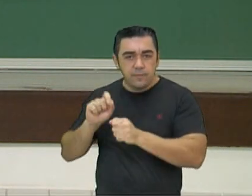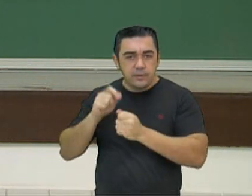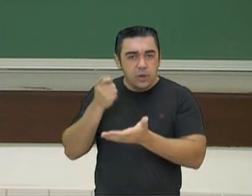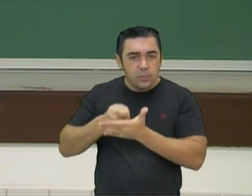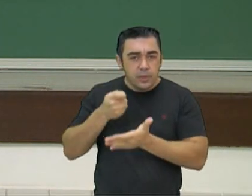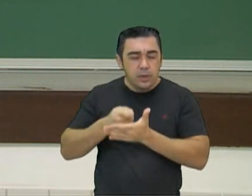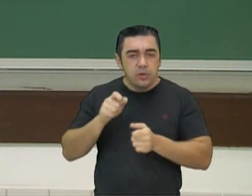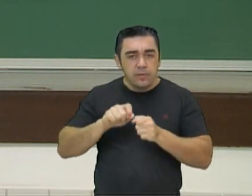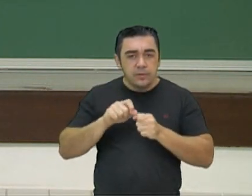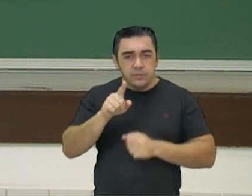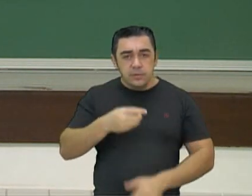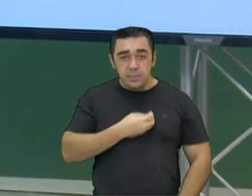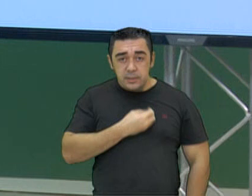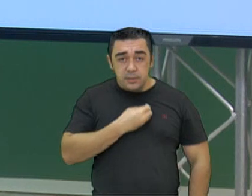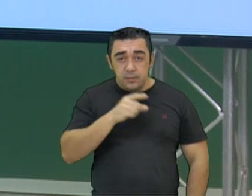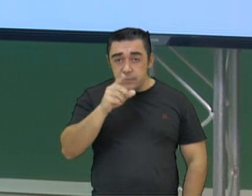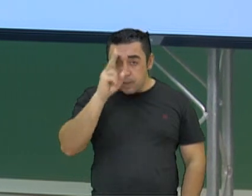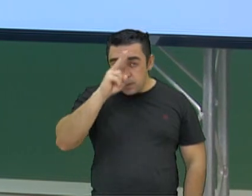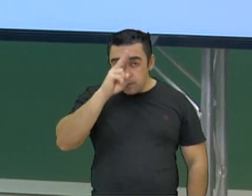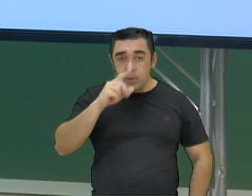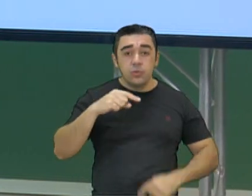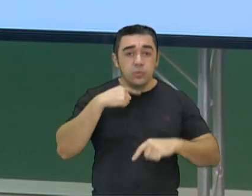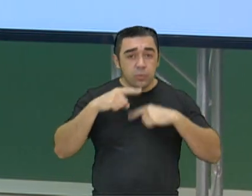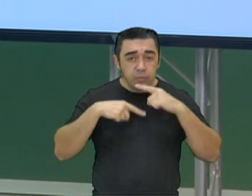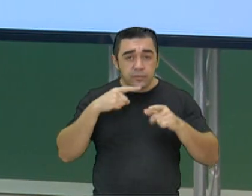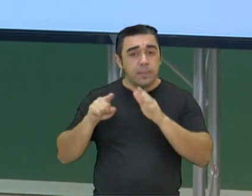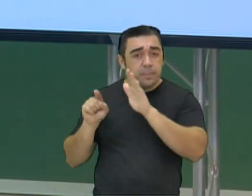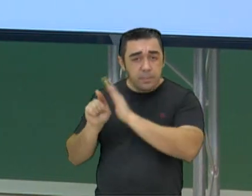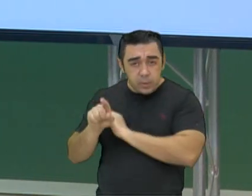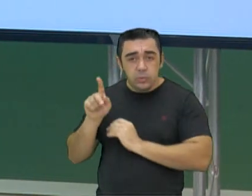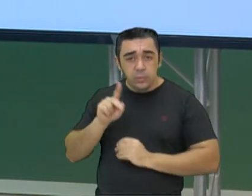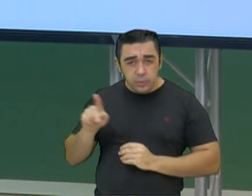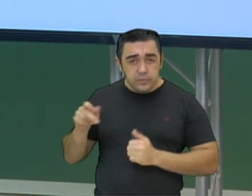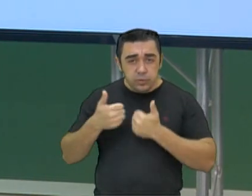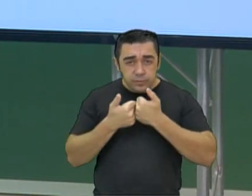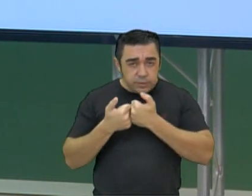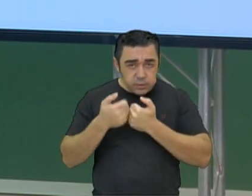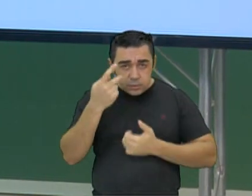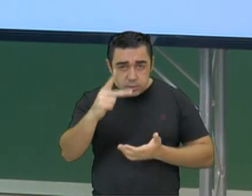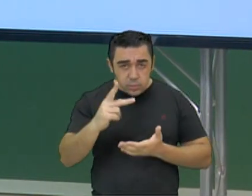ganhar sua presença e lembre-se de que qualquer dúvida que vocês tenham, procure o seu professor aí,